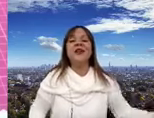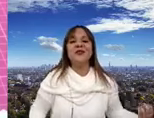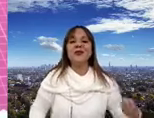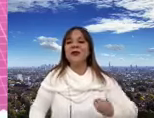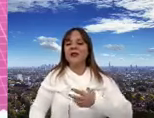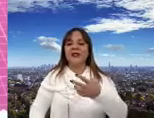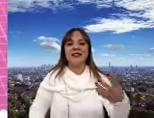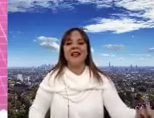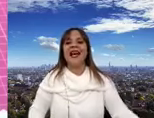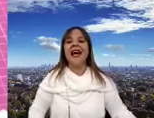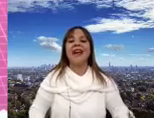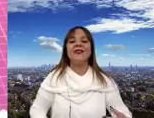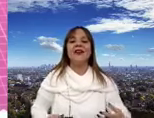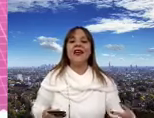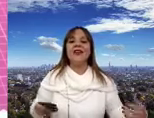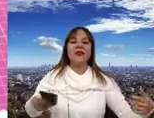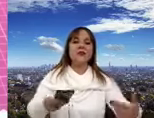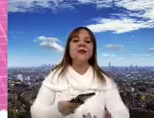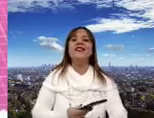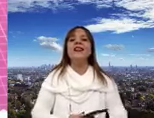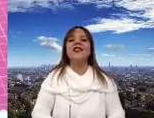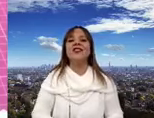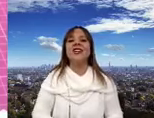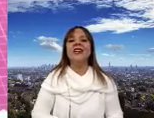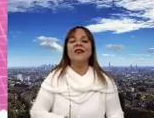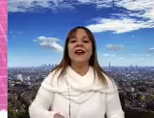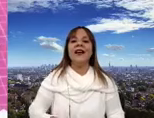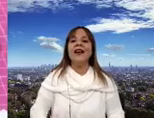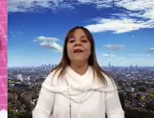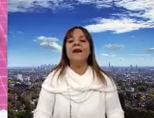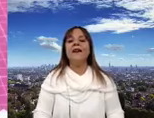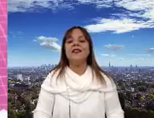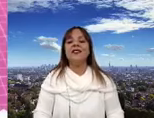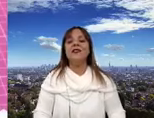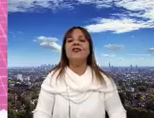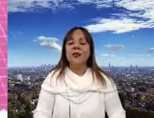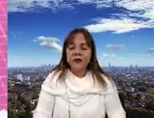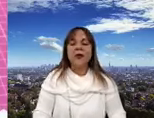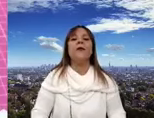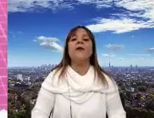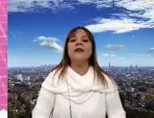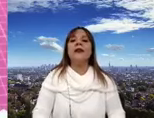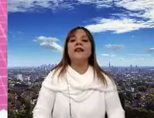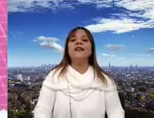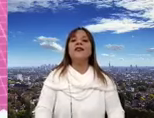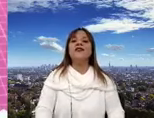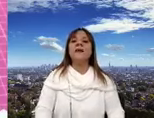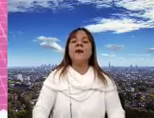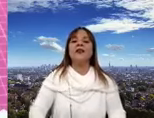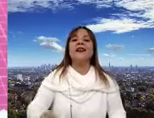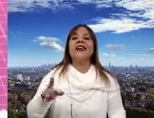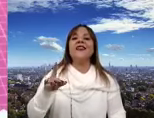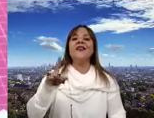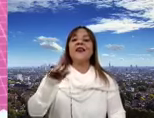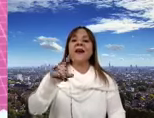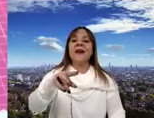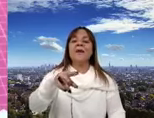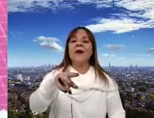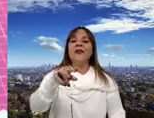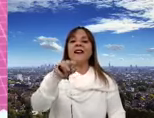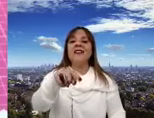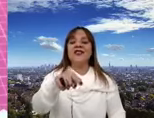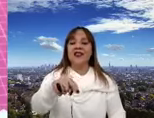do artesanato e todo mundo interagindo. É uma iniciativa de muito amor. Então é isso que Também importa. gostei. Então, daqui a pouco vai